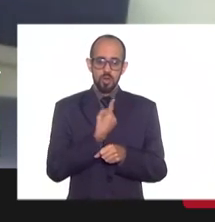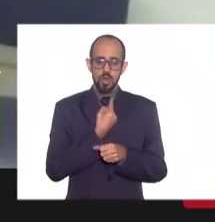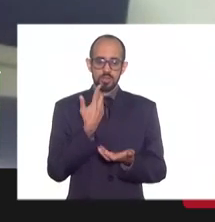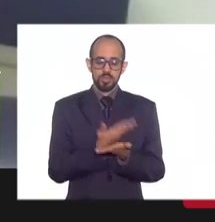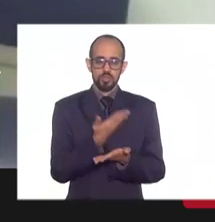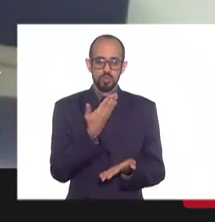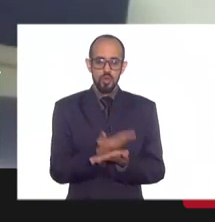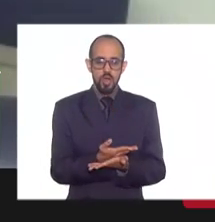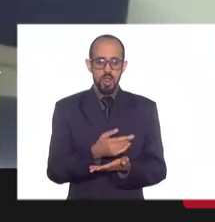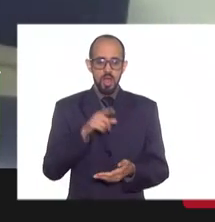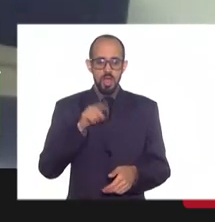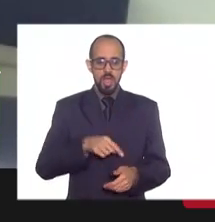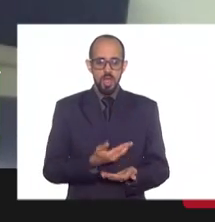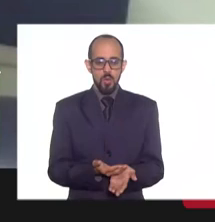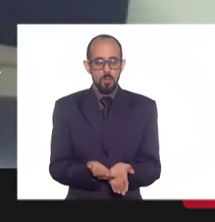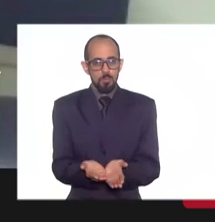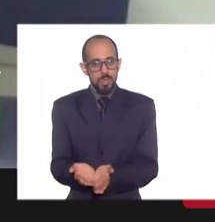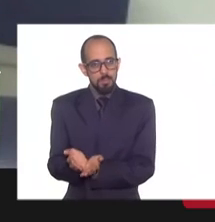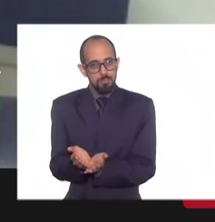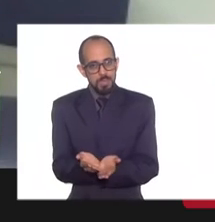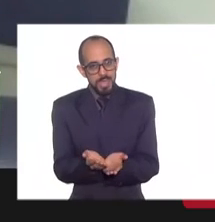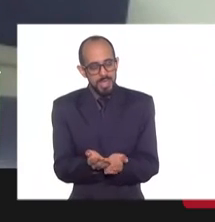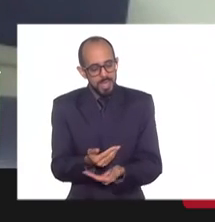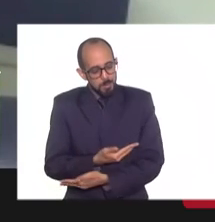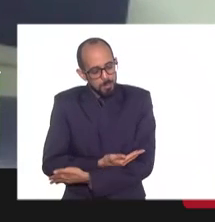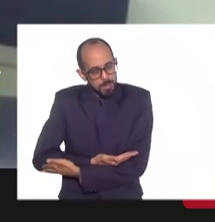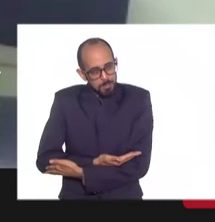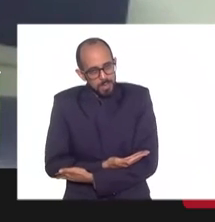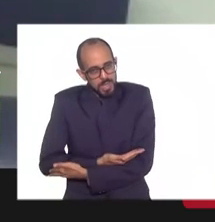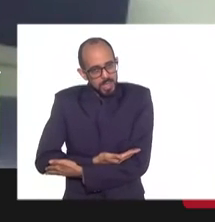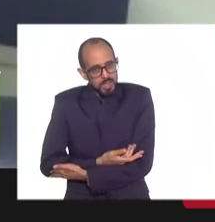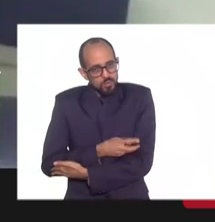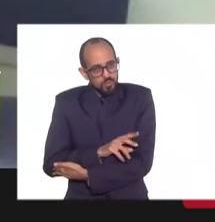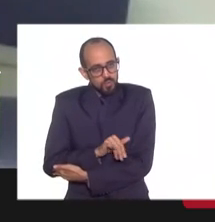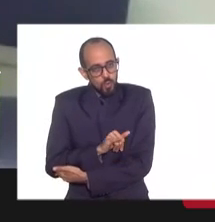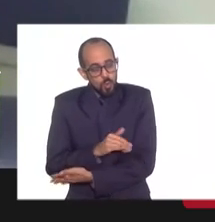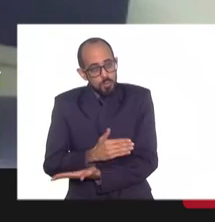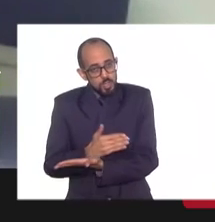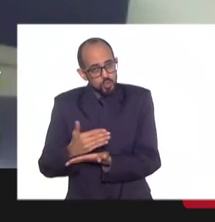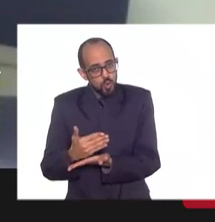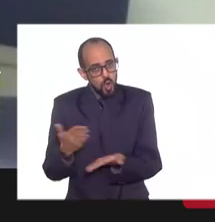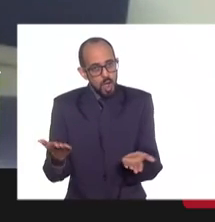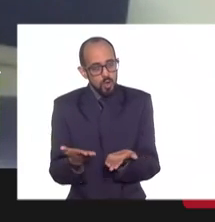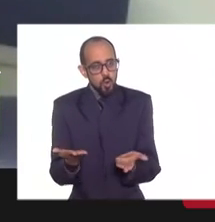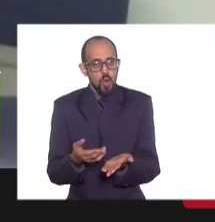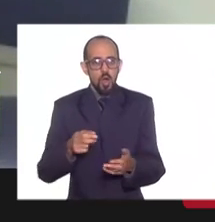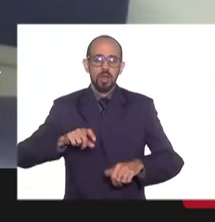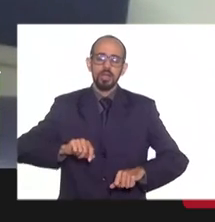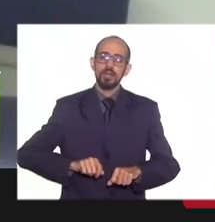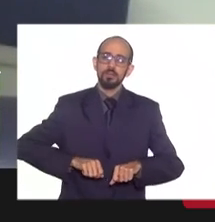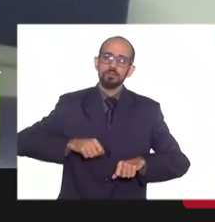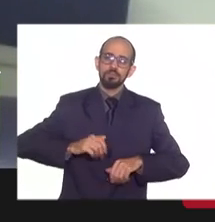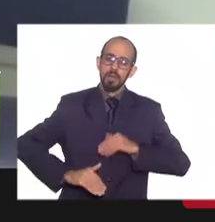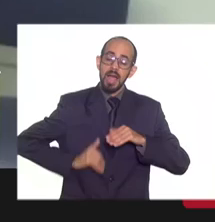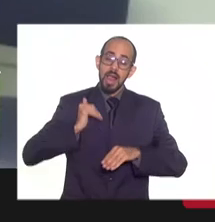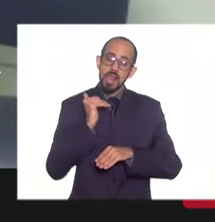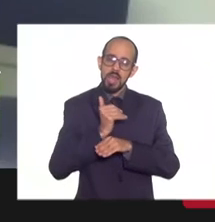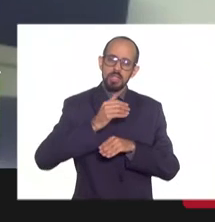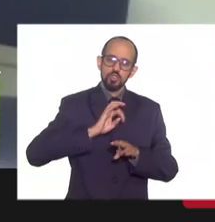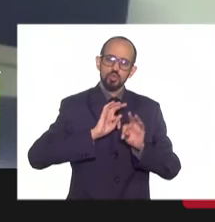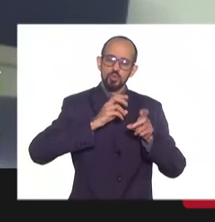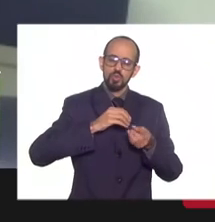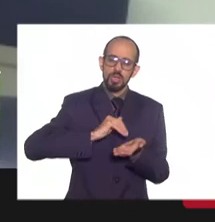né começou agora precisa realmente se estruturar para além daquilo né que a nossa própria secretária